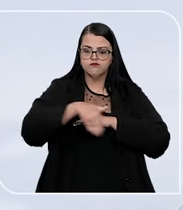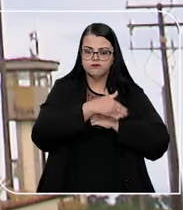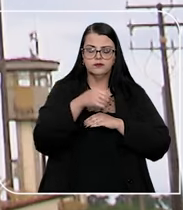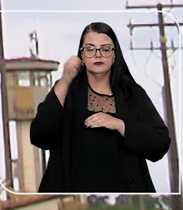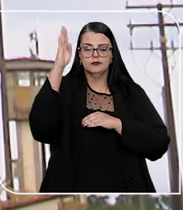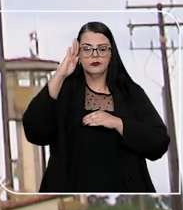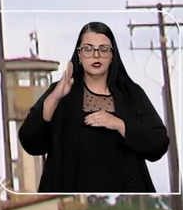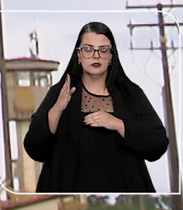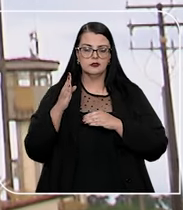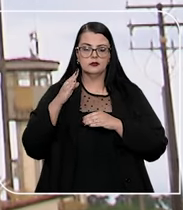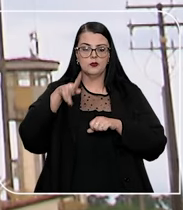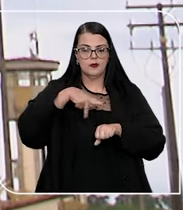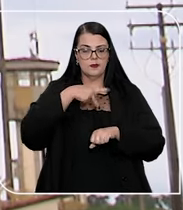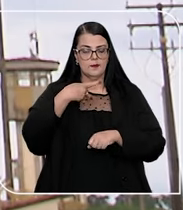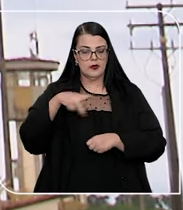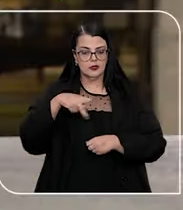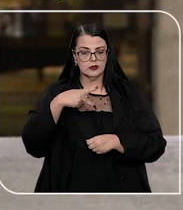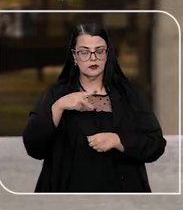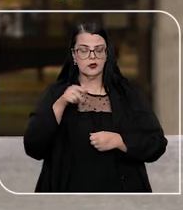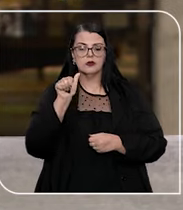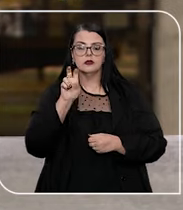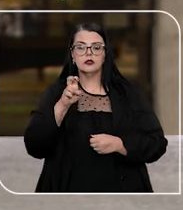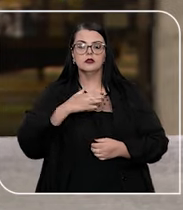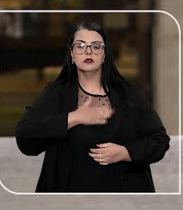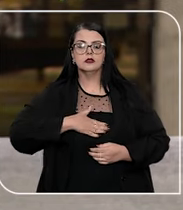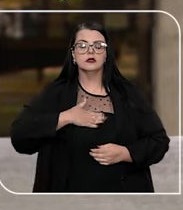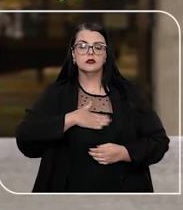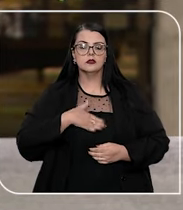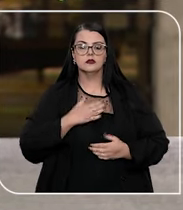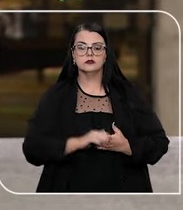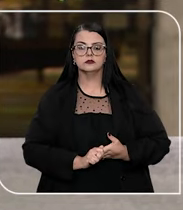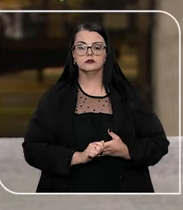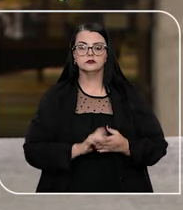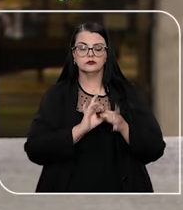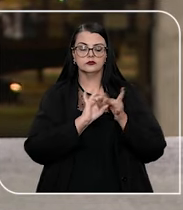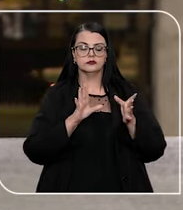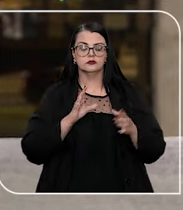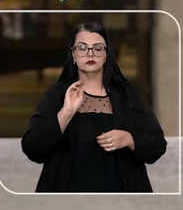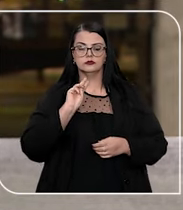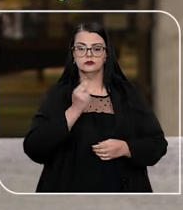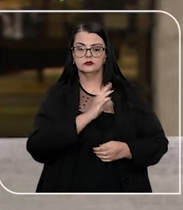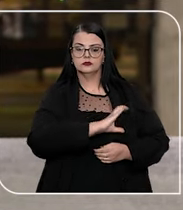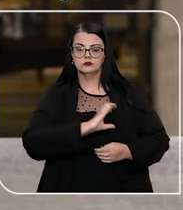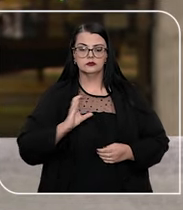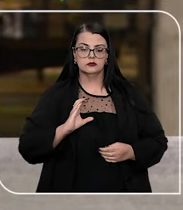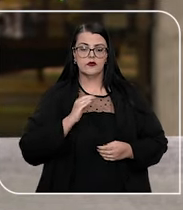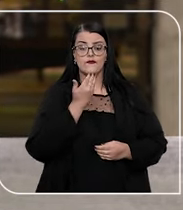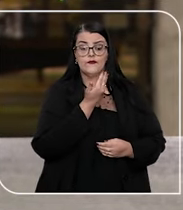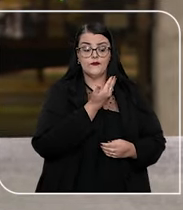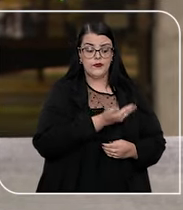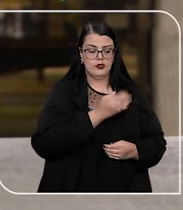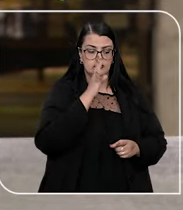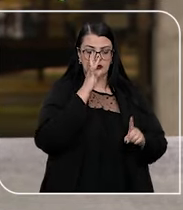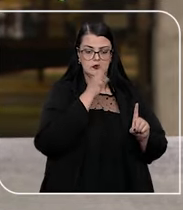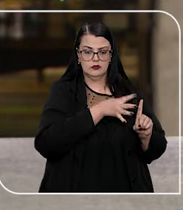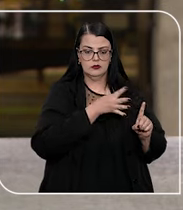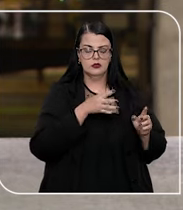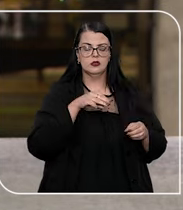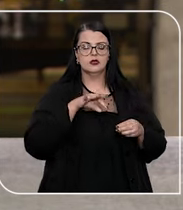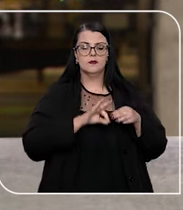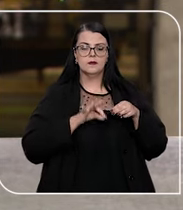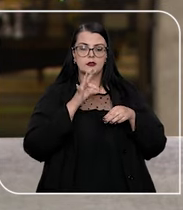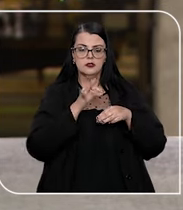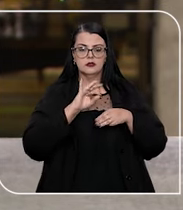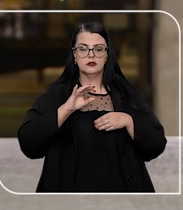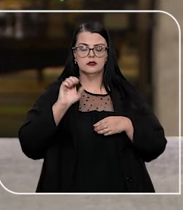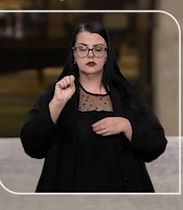fronteira entre Brasil e Paraguai no dia 15 de agosto quando concedeu abesc corpos em favor do acusado o Ministro